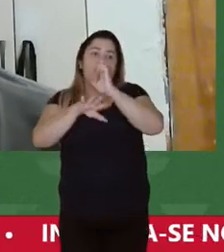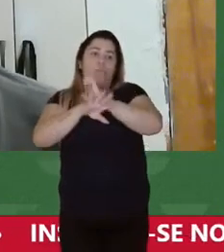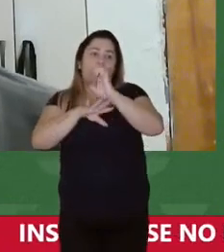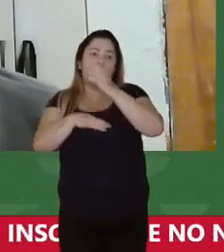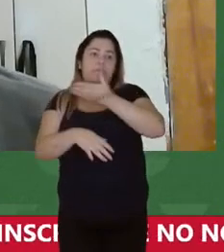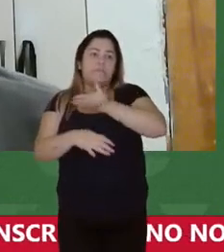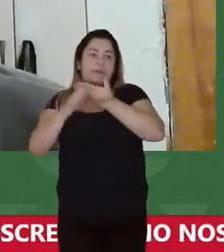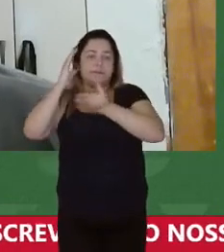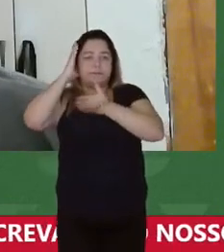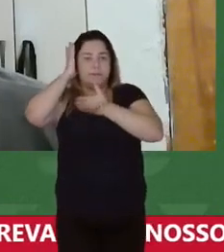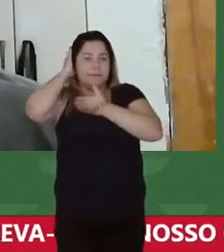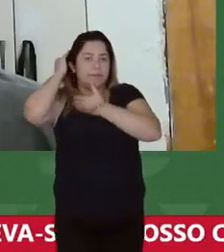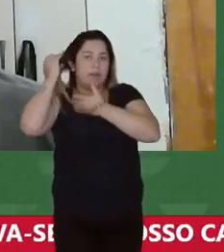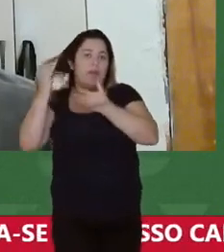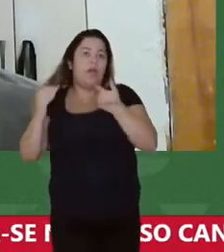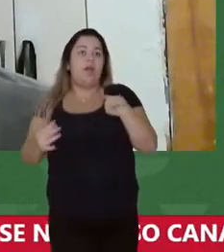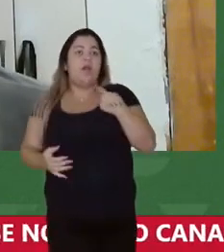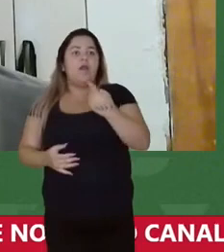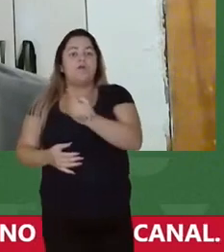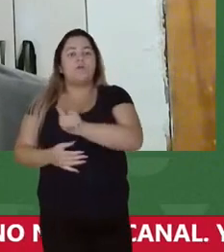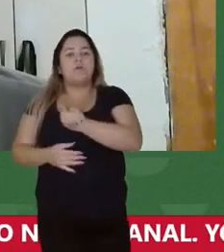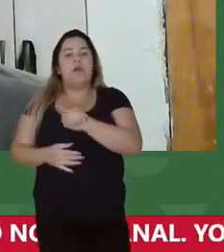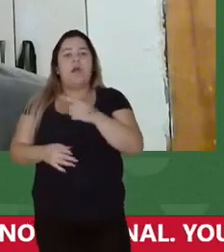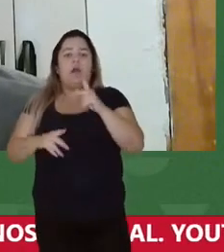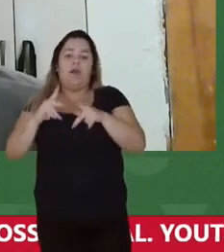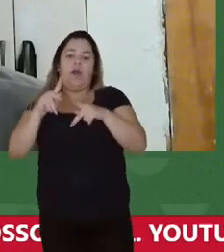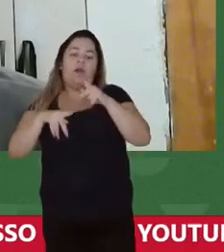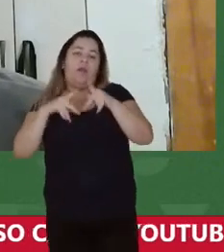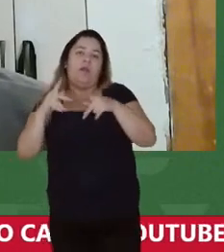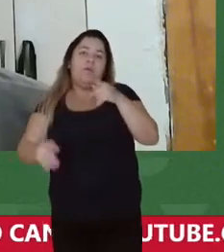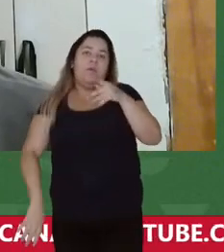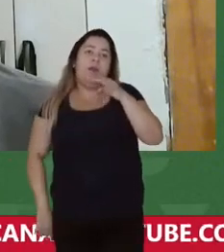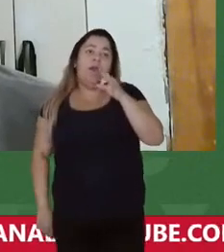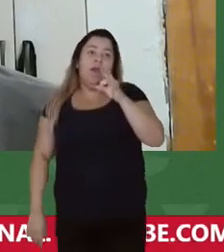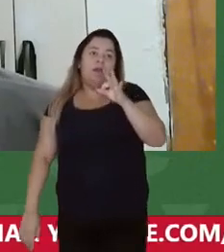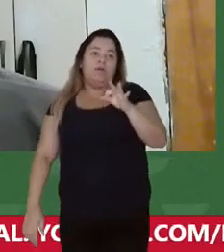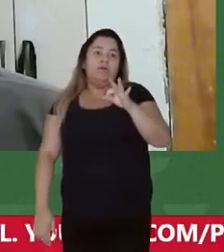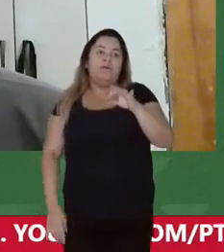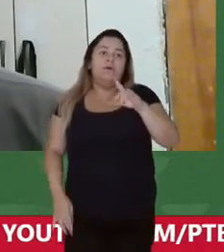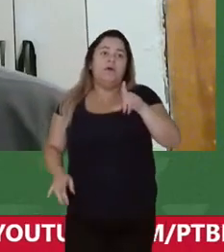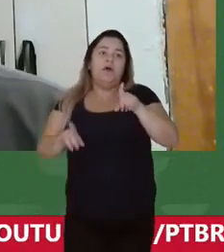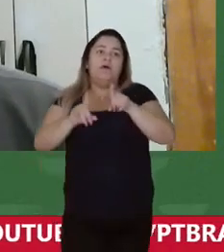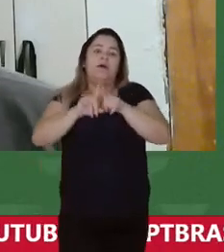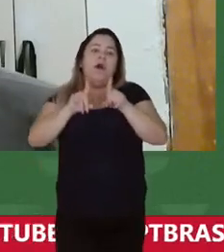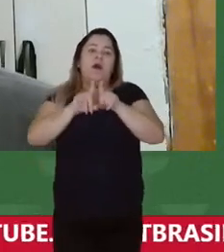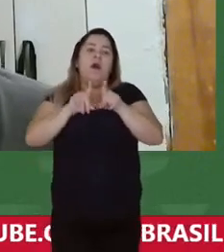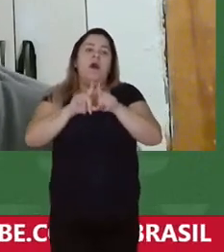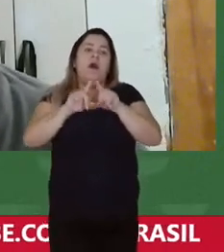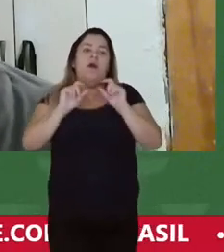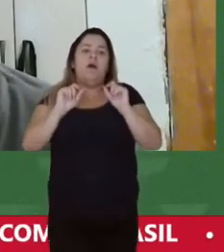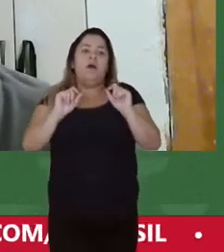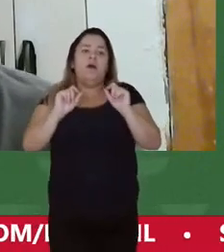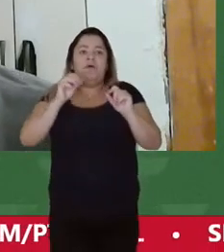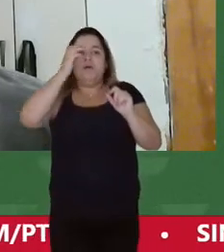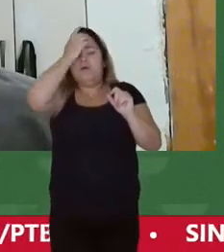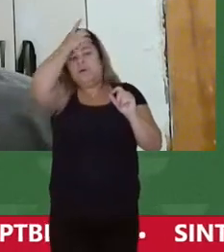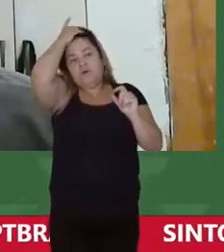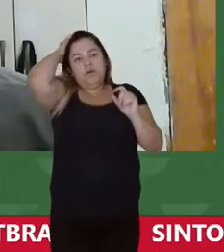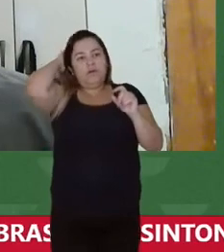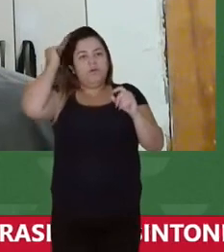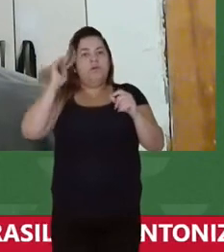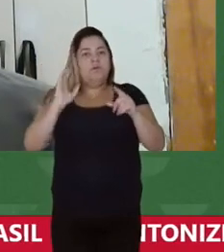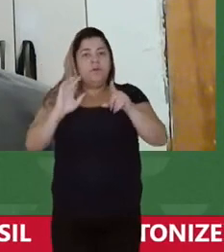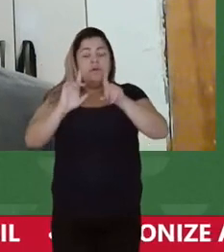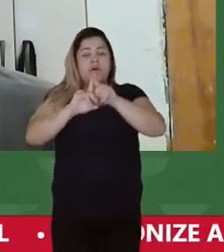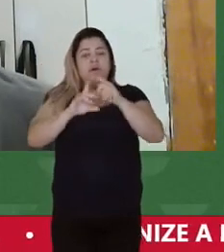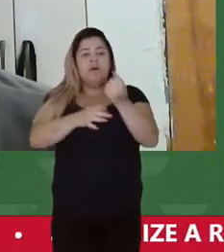companheiras e companheiros da nossa população, e o PT que possibilitou isso, né? O Nossas Cores, obviamente, foi muito